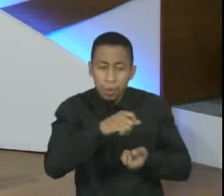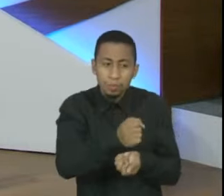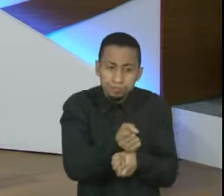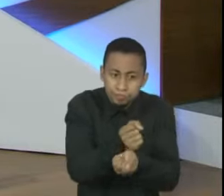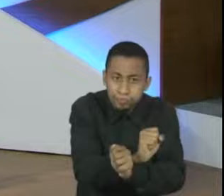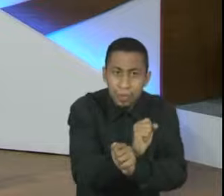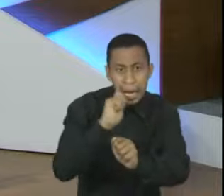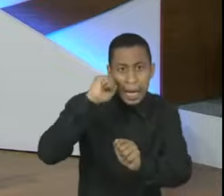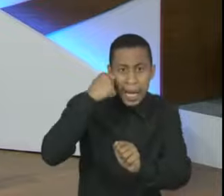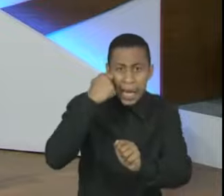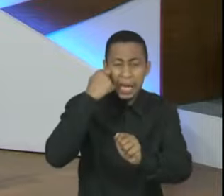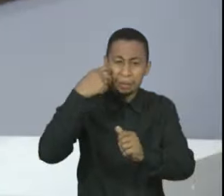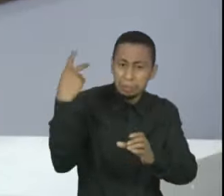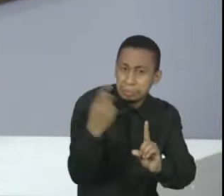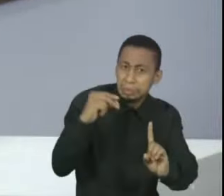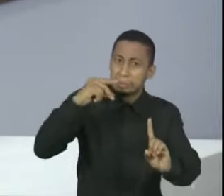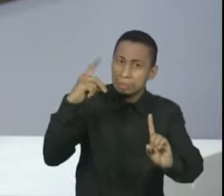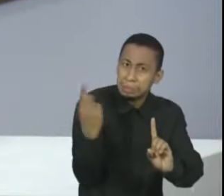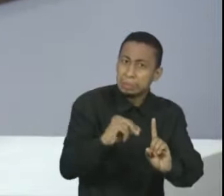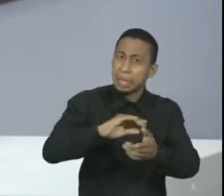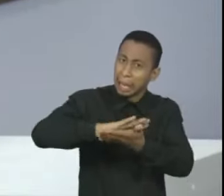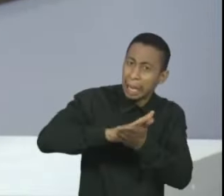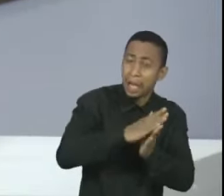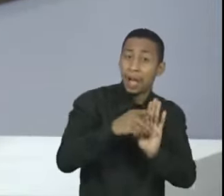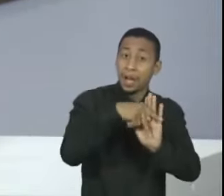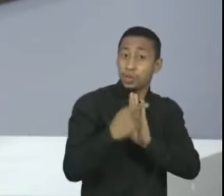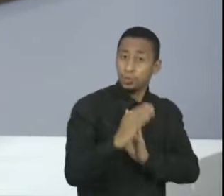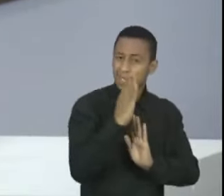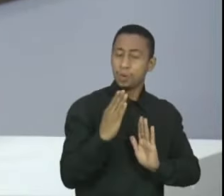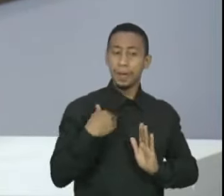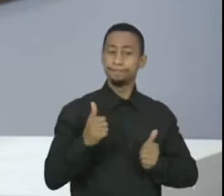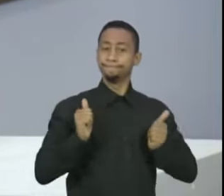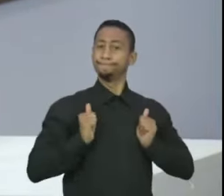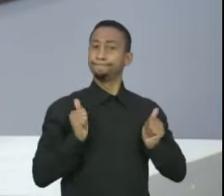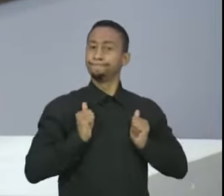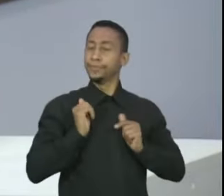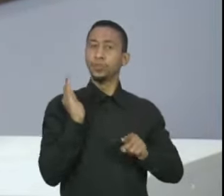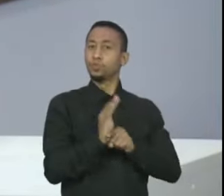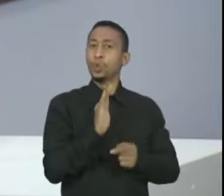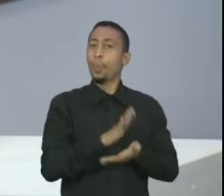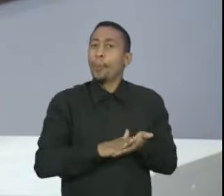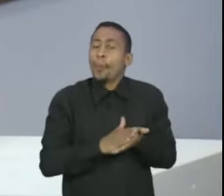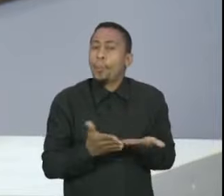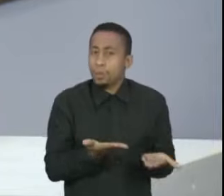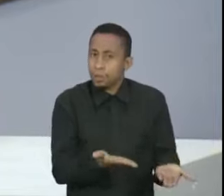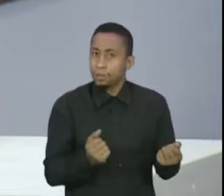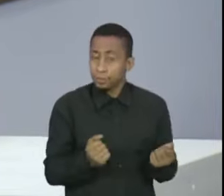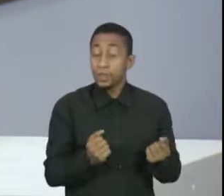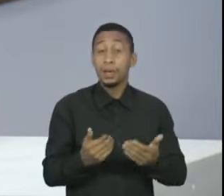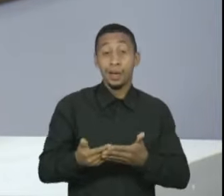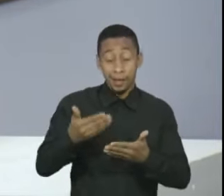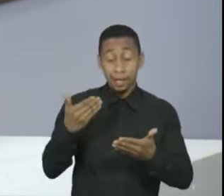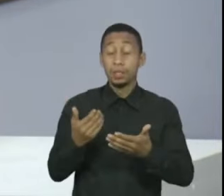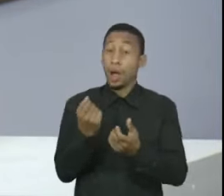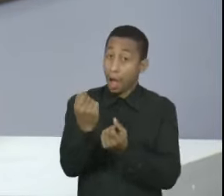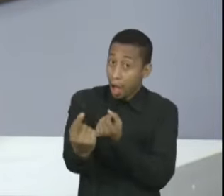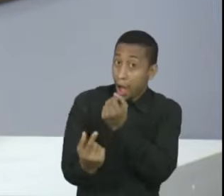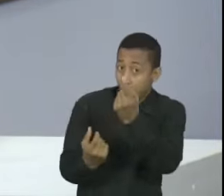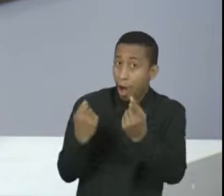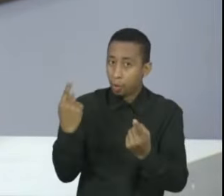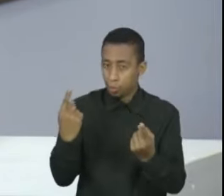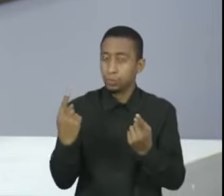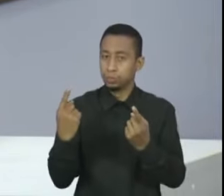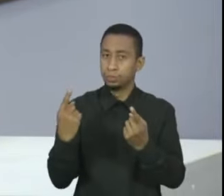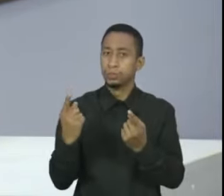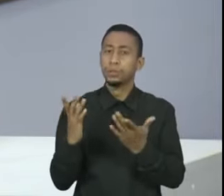18 Aqui no Brasil é importante ressaltar que muitos religiosos de forma independente Lutaram em prol do negro escravizado